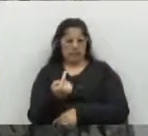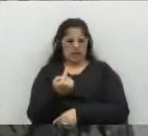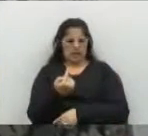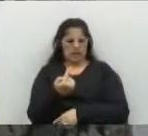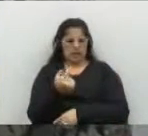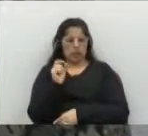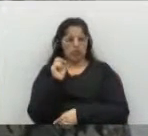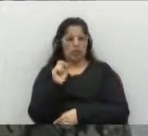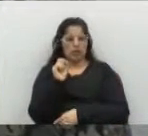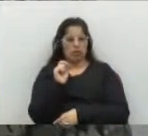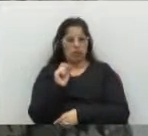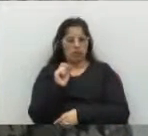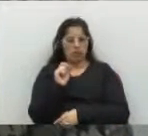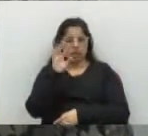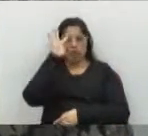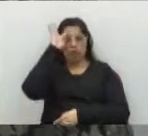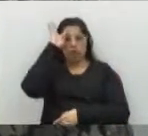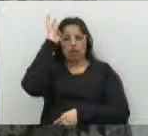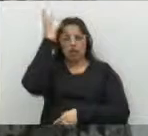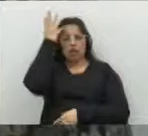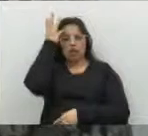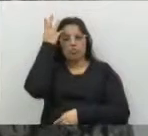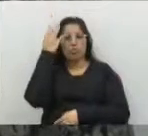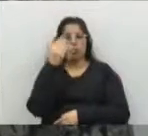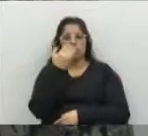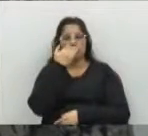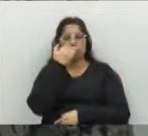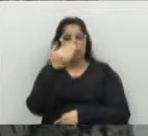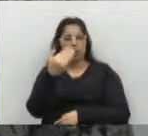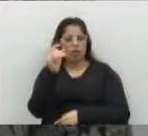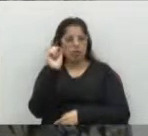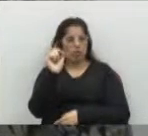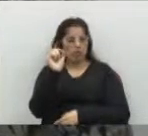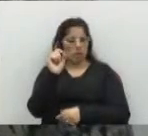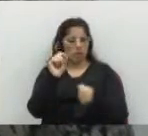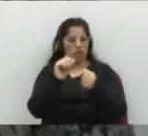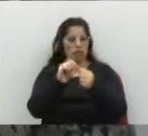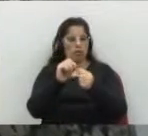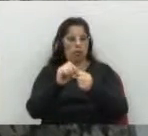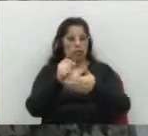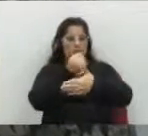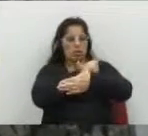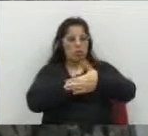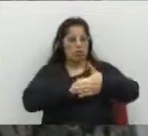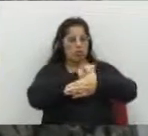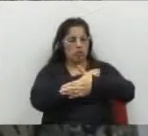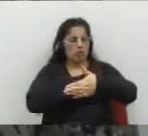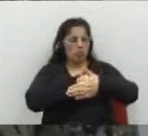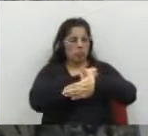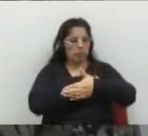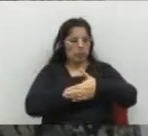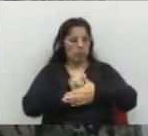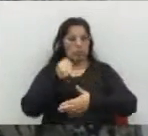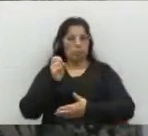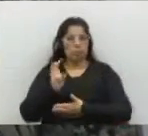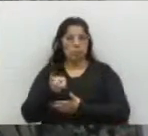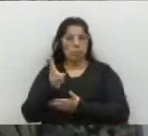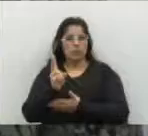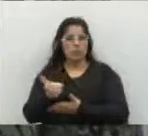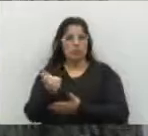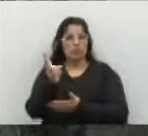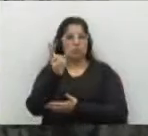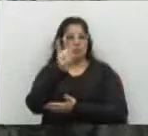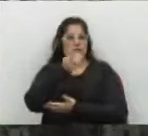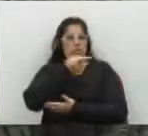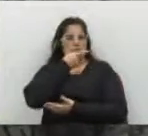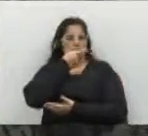todo o requerimento que é feito a respeito da merenda escolar é sempre falando sobre o preço.